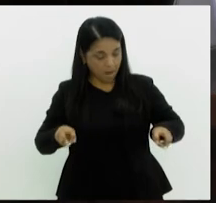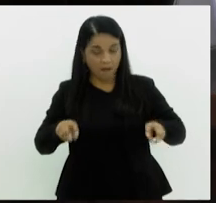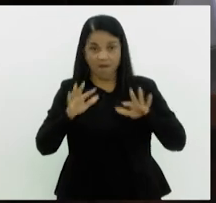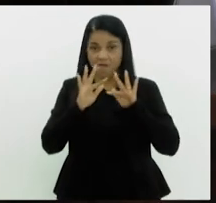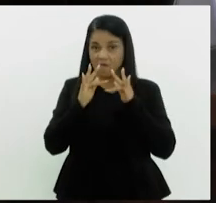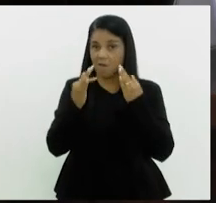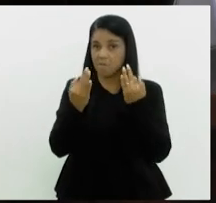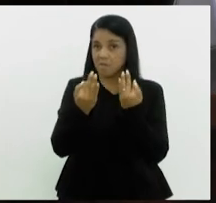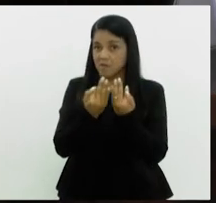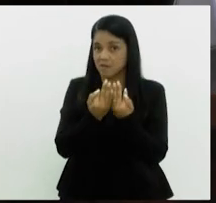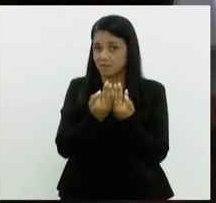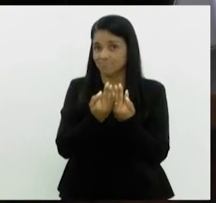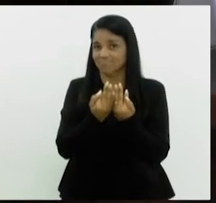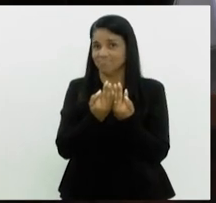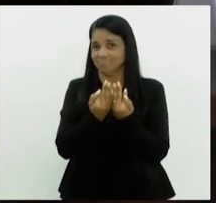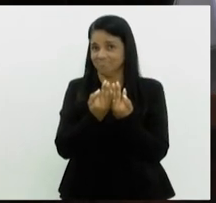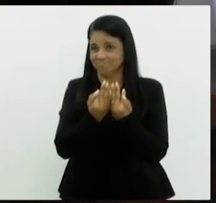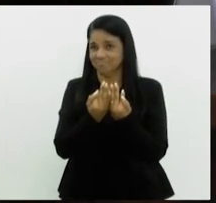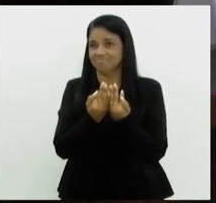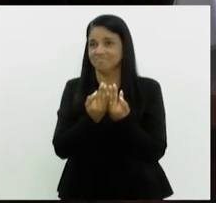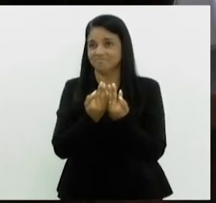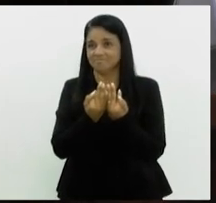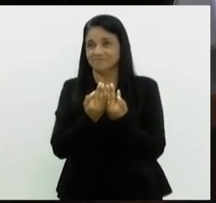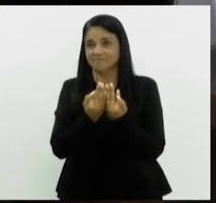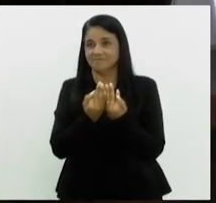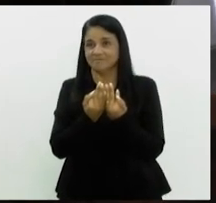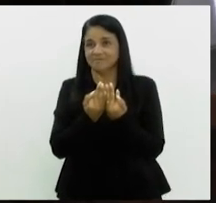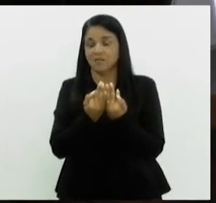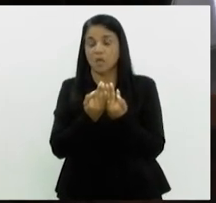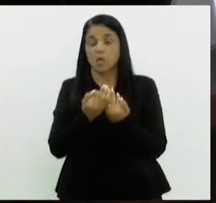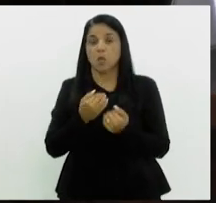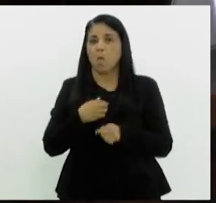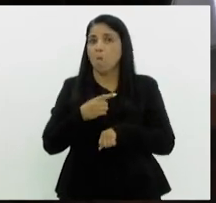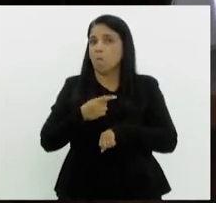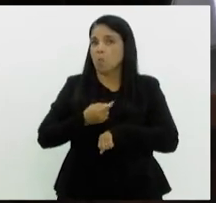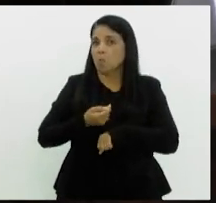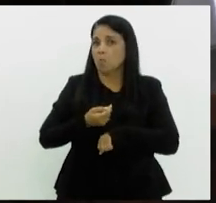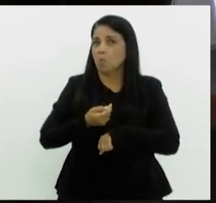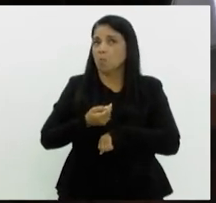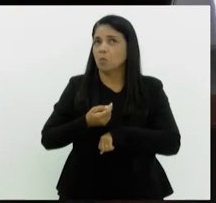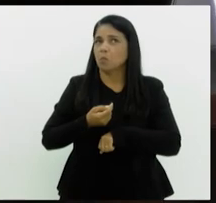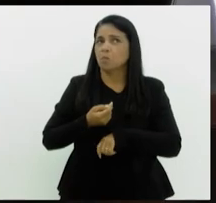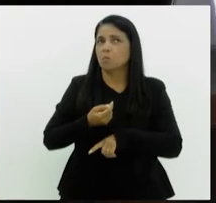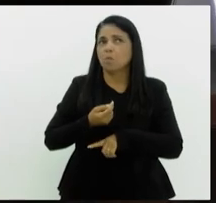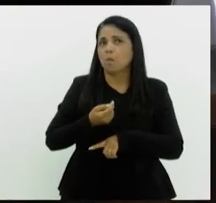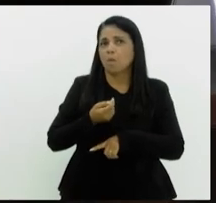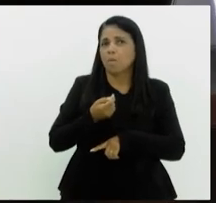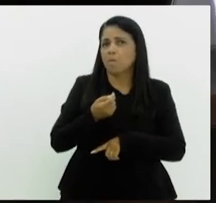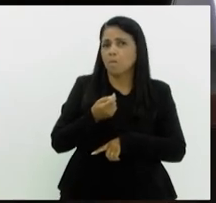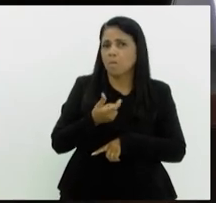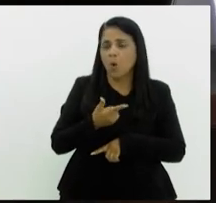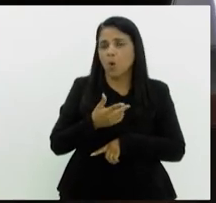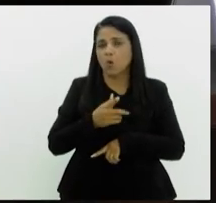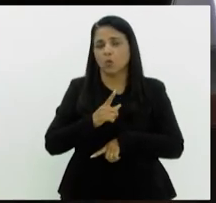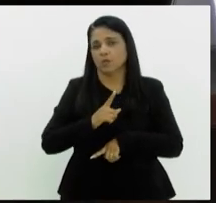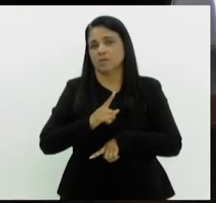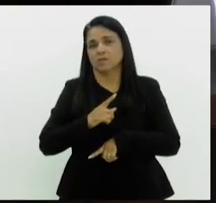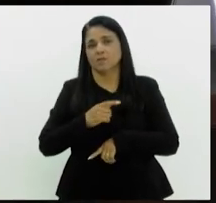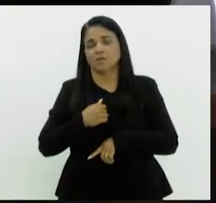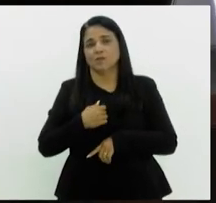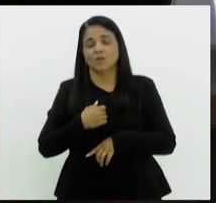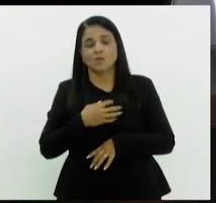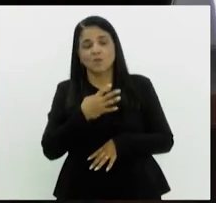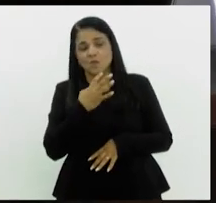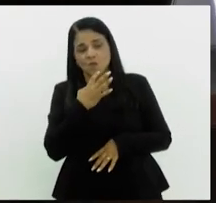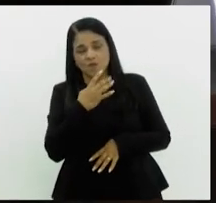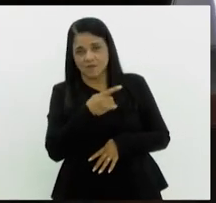família. E eu sou a que menos tem tempo de conhecimento com Helena Teodoro. Eu conheci